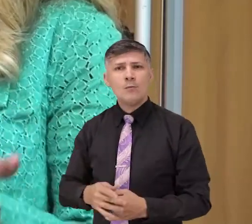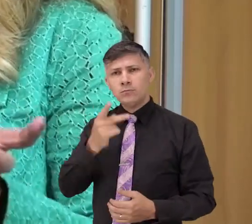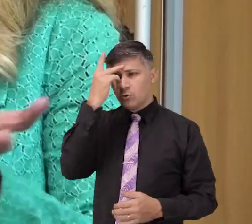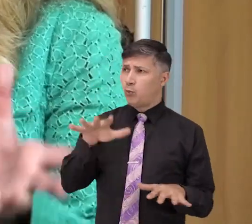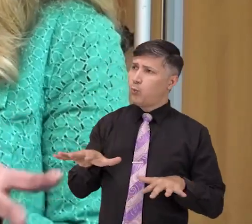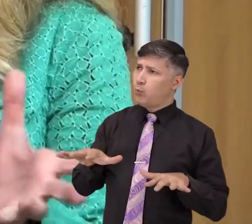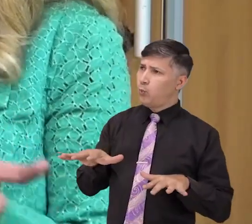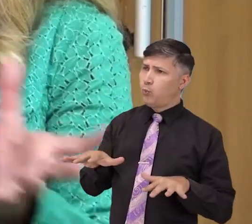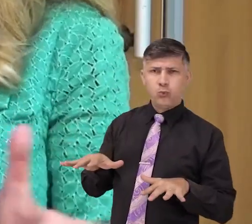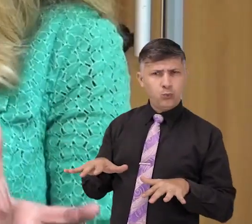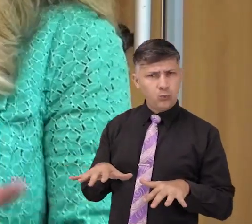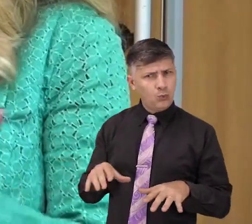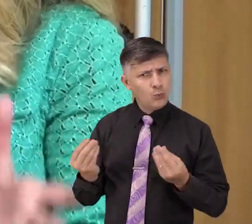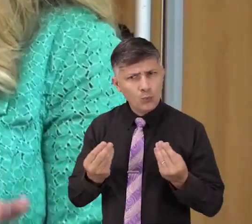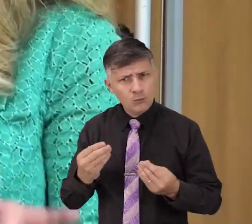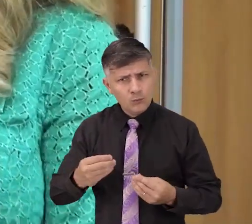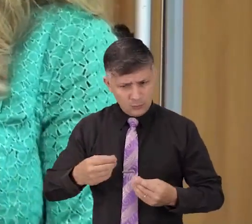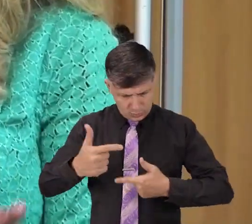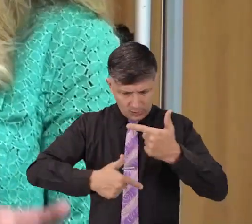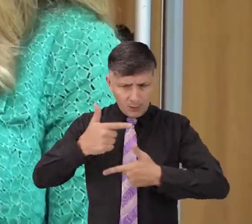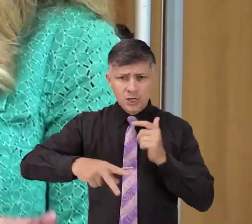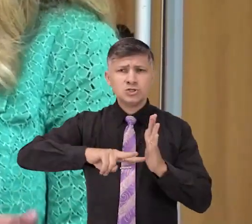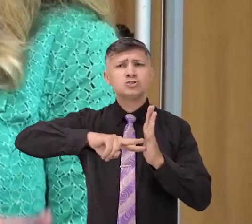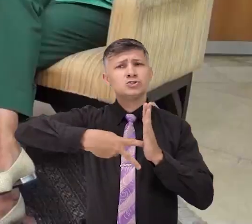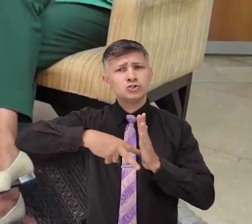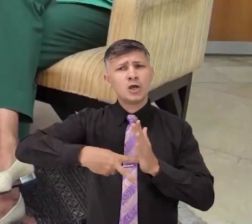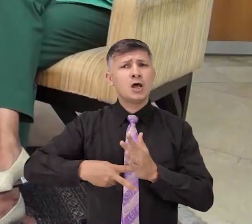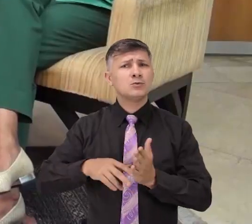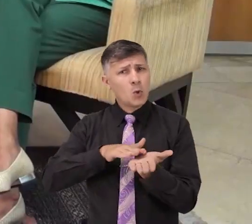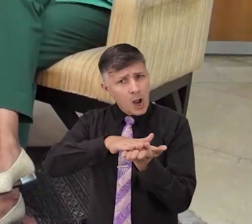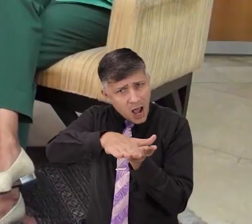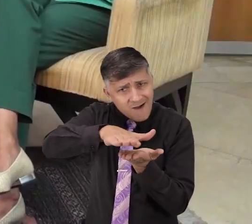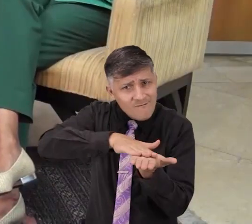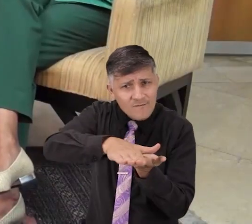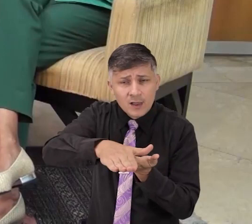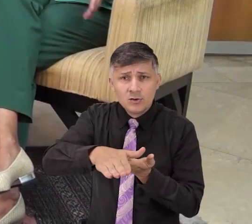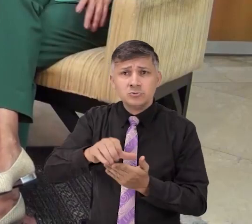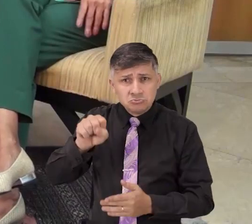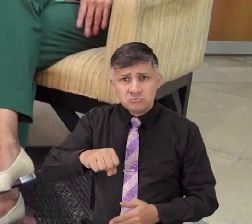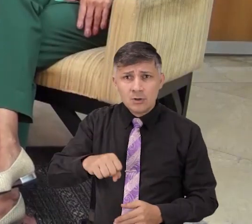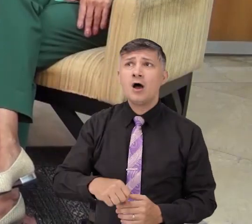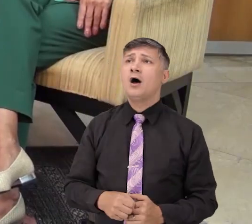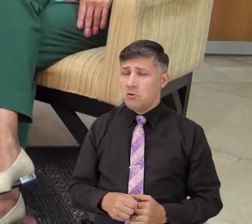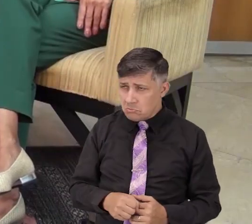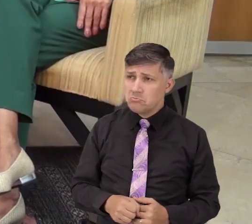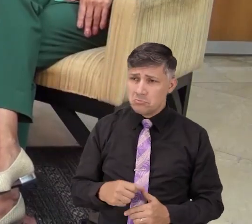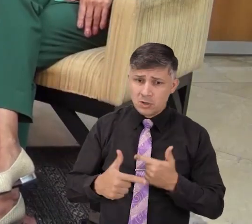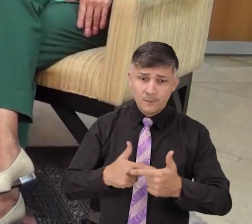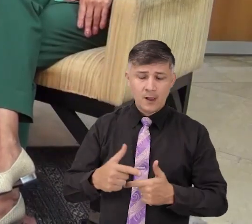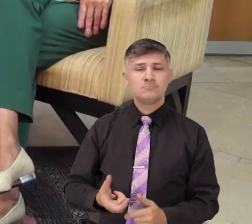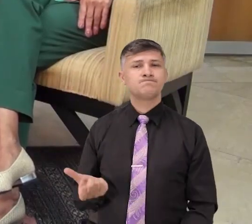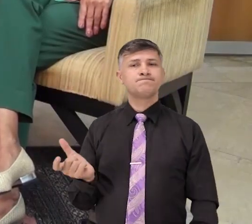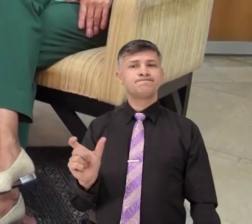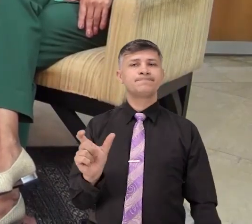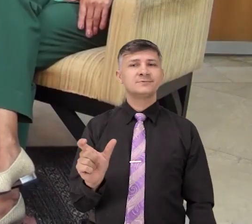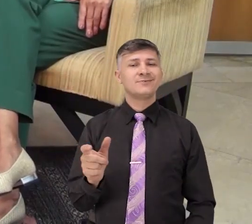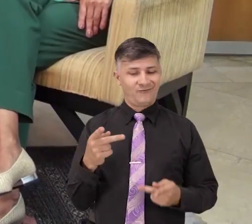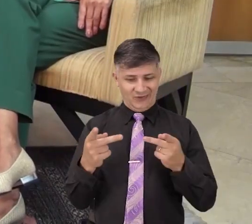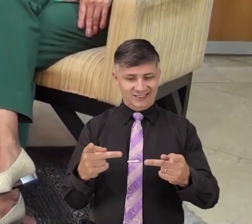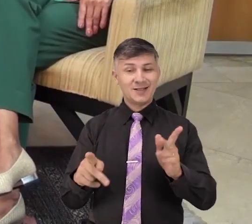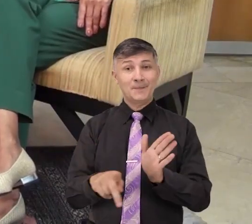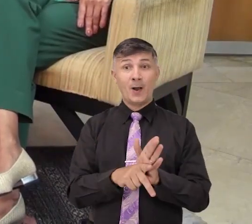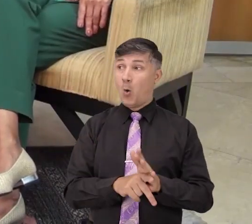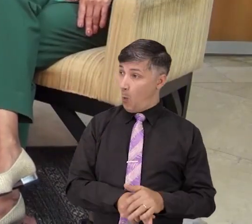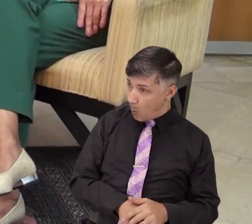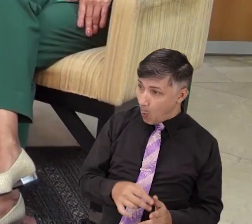jurídicos assim que o pessoal disse assim, gente, mas você trabalha no Sindicato dos Gráficos? É, trabalha no Sindicato dos Gráficos. Isso fazia, isso era um cartão de